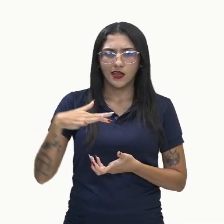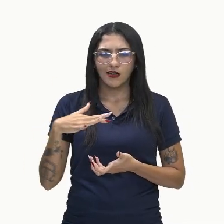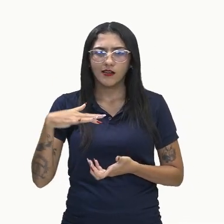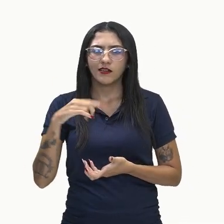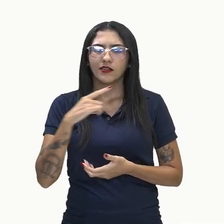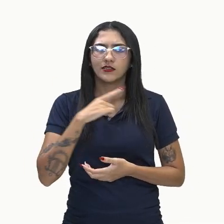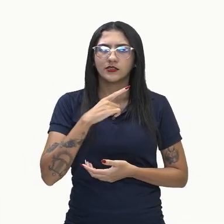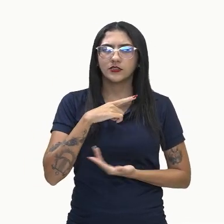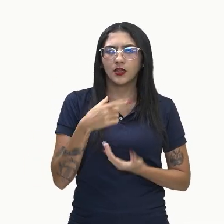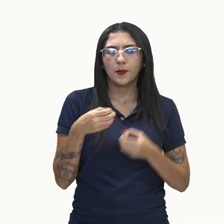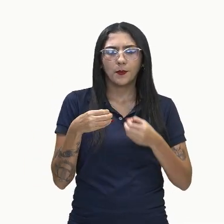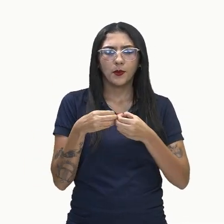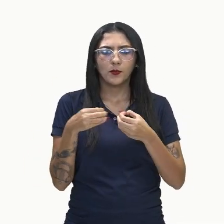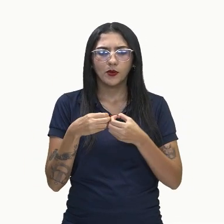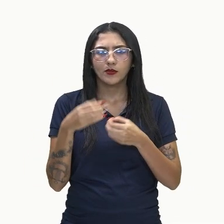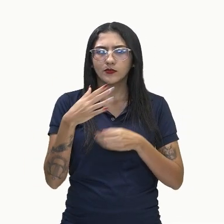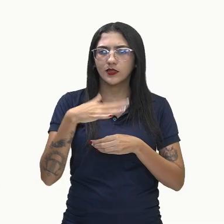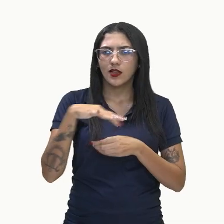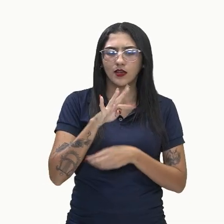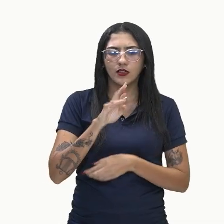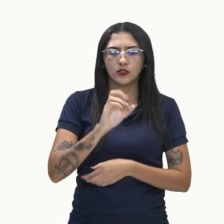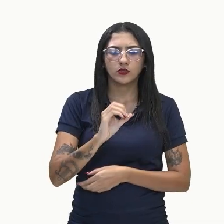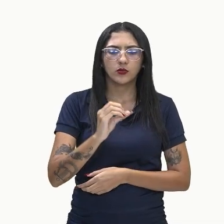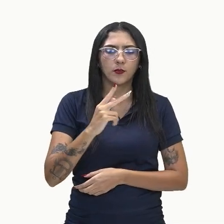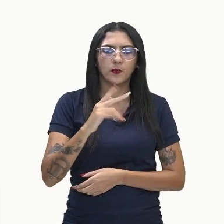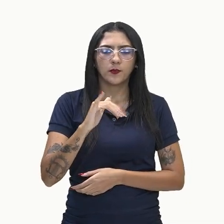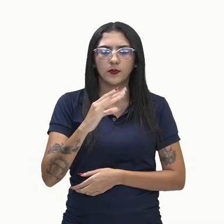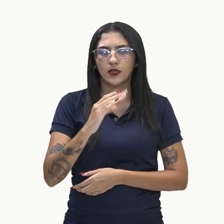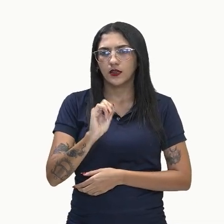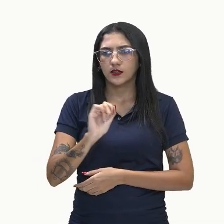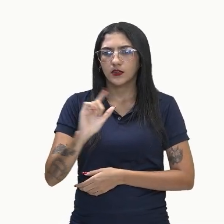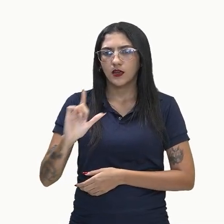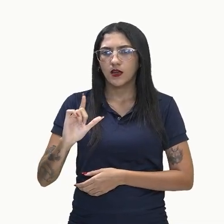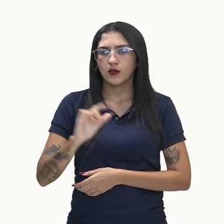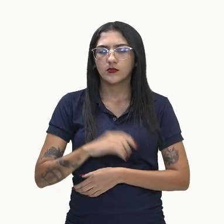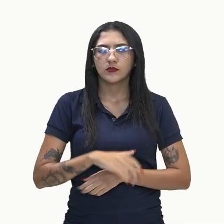equatorial, essa área tropical, ou até mesmo como a gente chama,